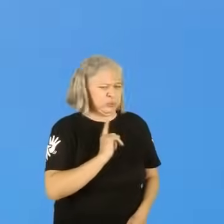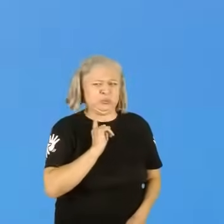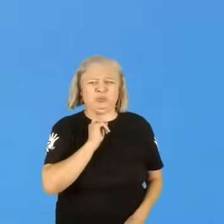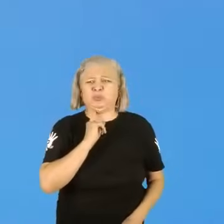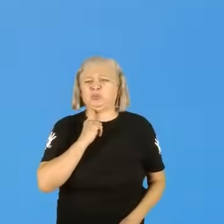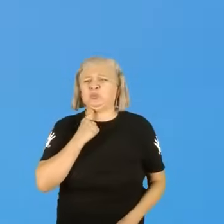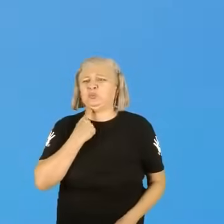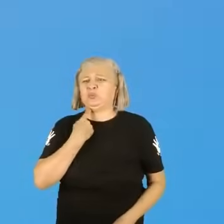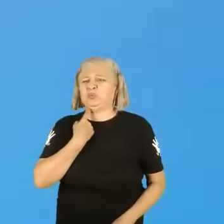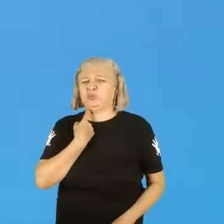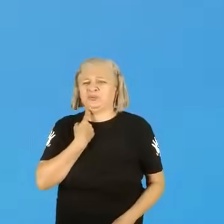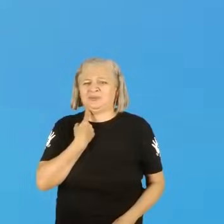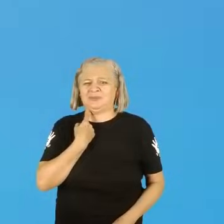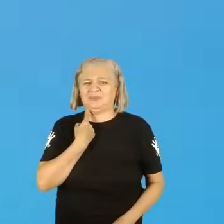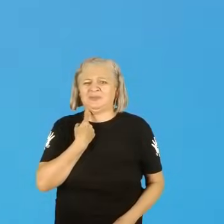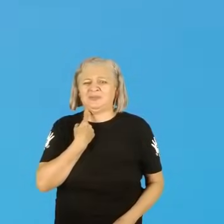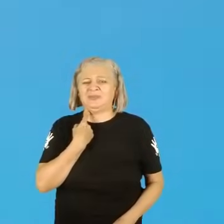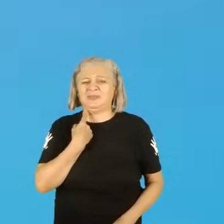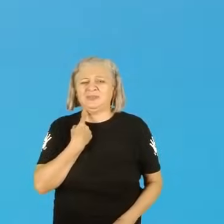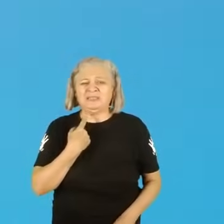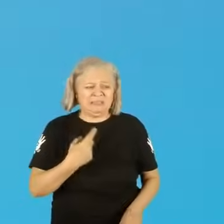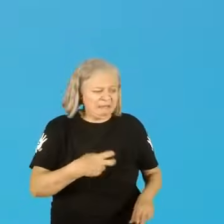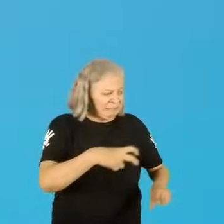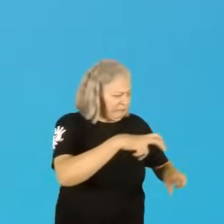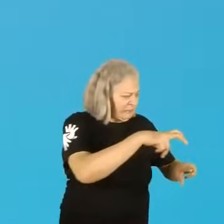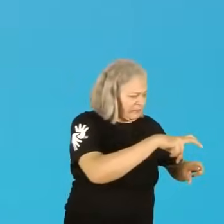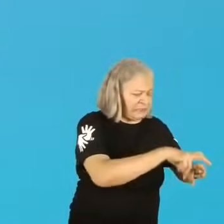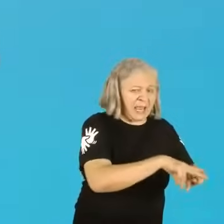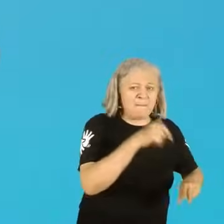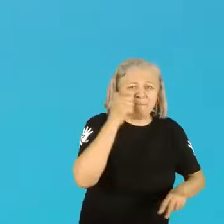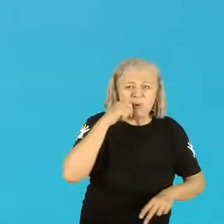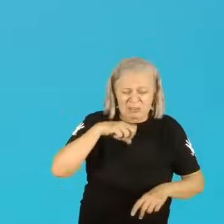Ou seja, onde ela sentava, ninguém podia sentar.